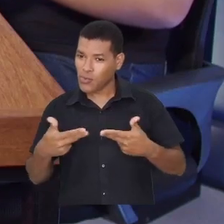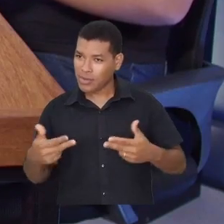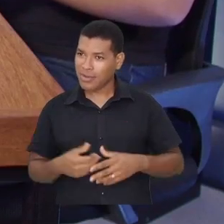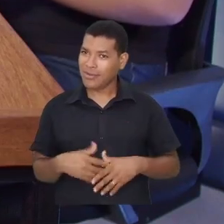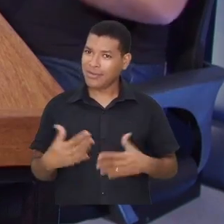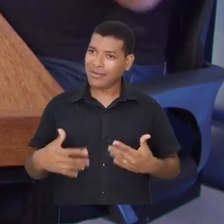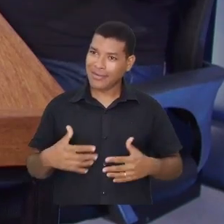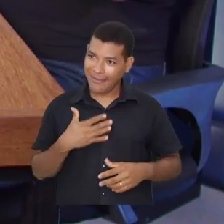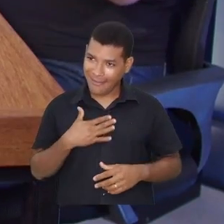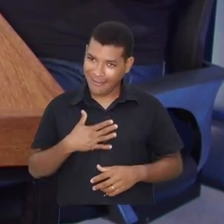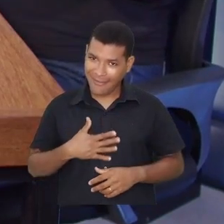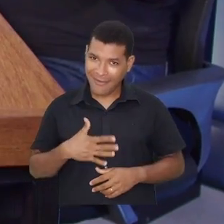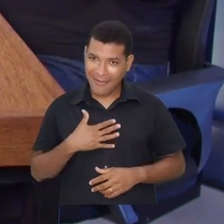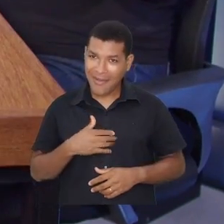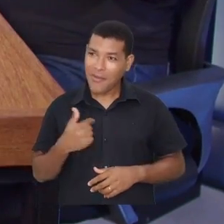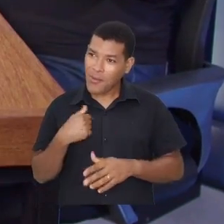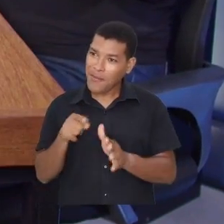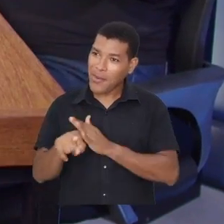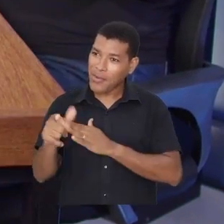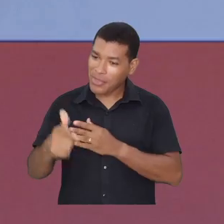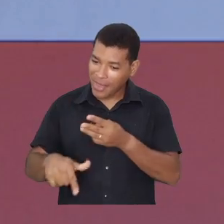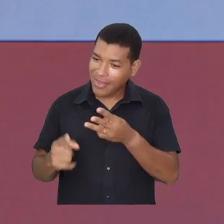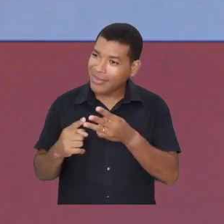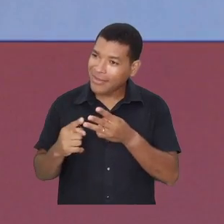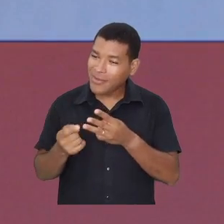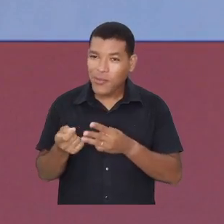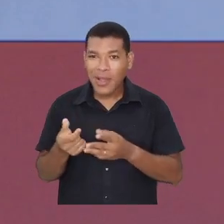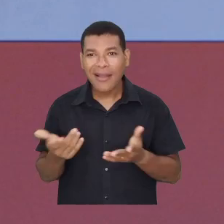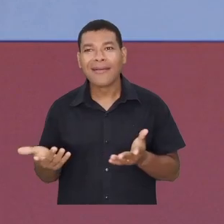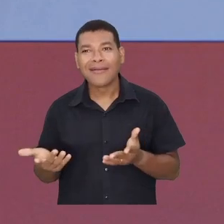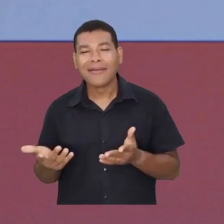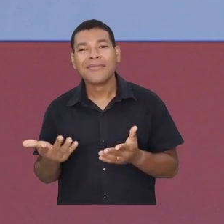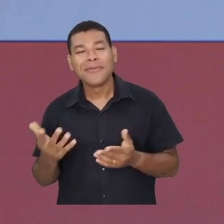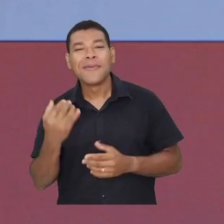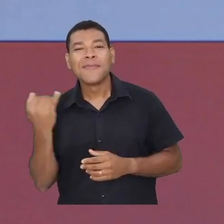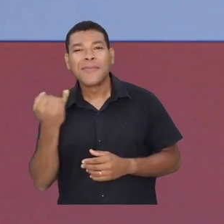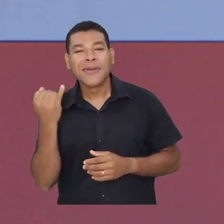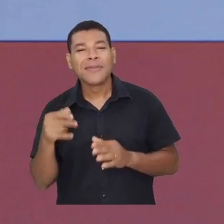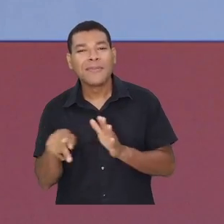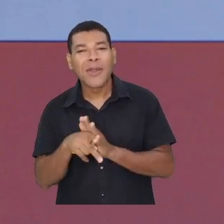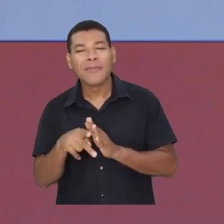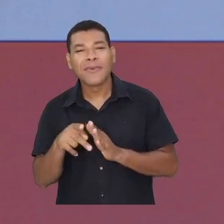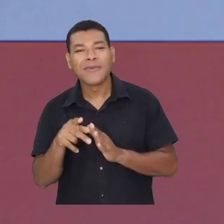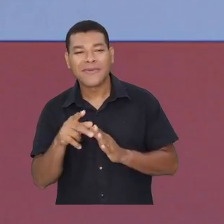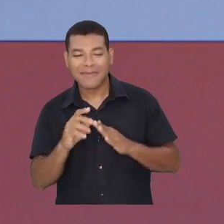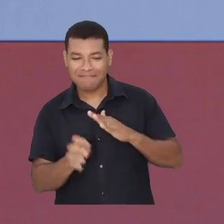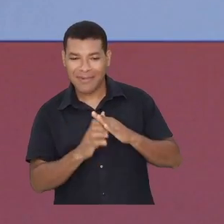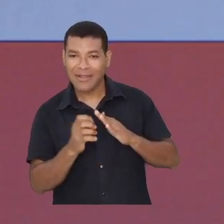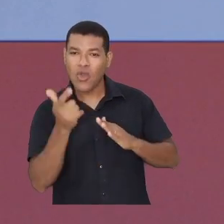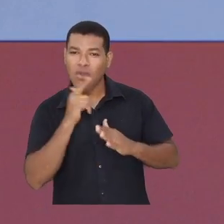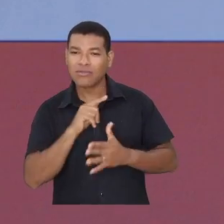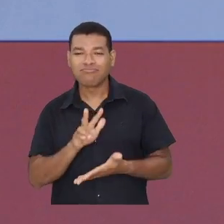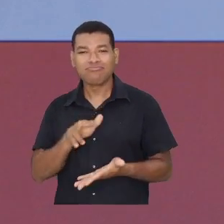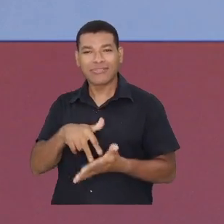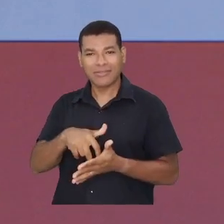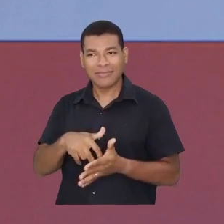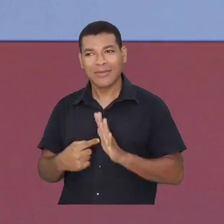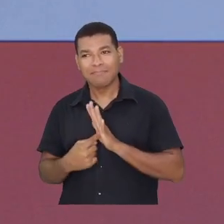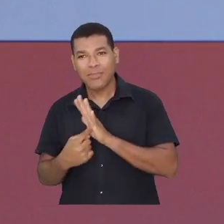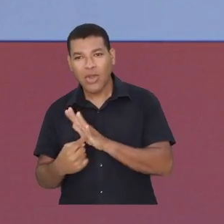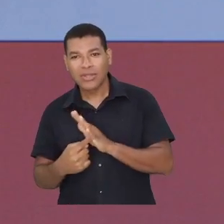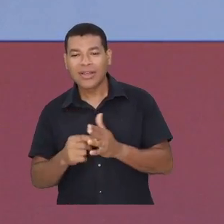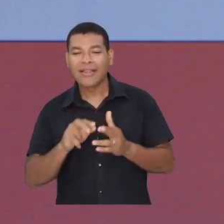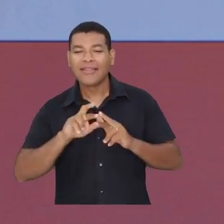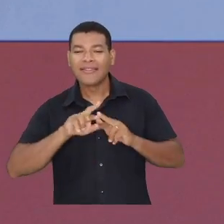né, gente? Era até a minha próxima pergunta, porque além de importante para posicionar melhor a empresa, para estabelecer os pontos